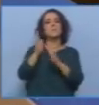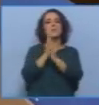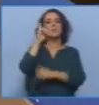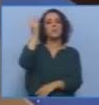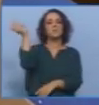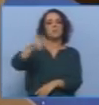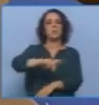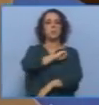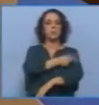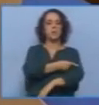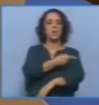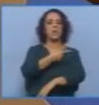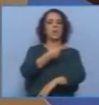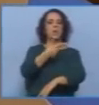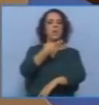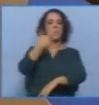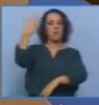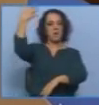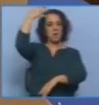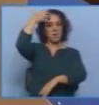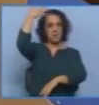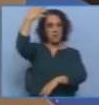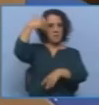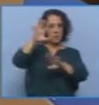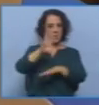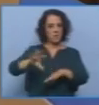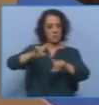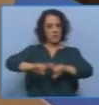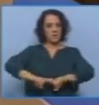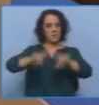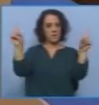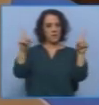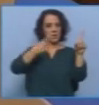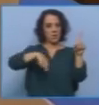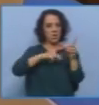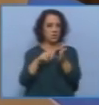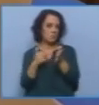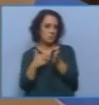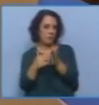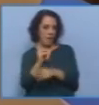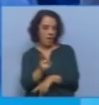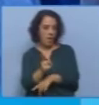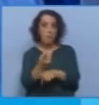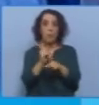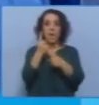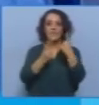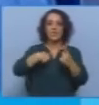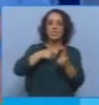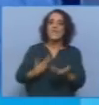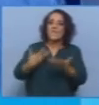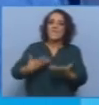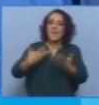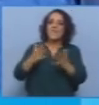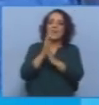seu poder, com a sua honra, com a sua realeza, mas de uma maneira diferente daquela que nós estamos a esperar, porque nós às vezes esperamos que Deus venha e